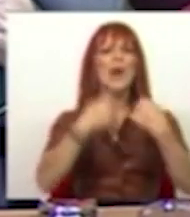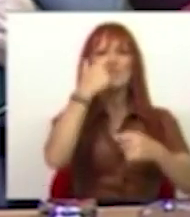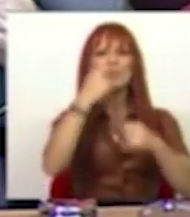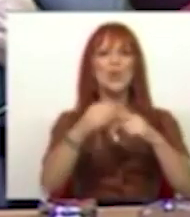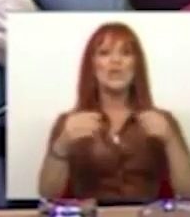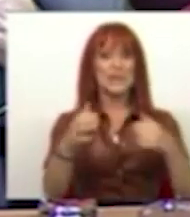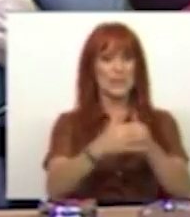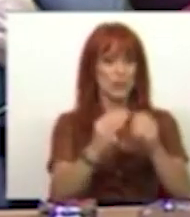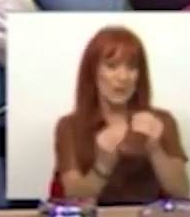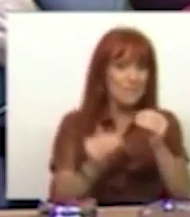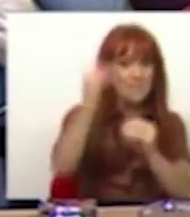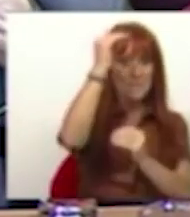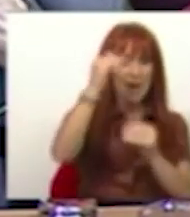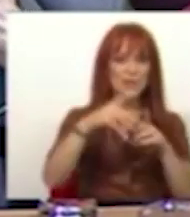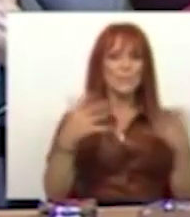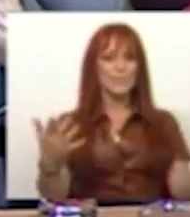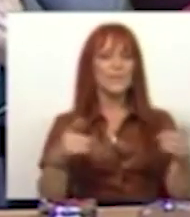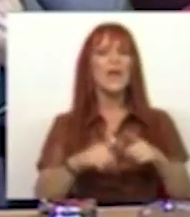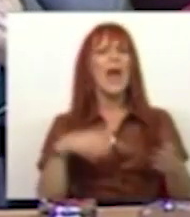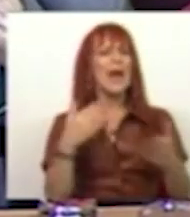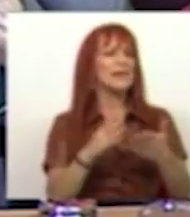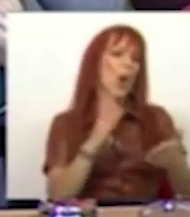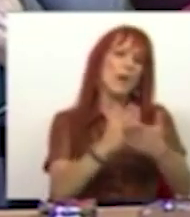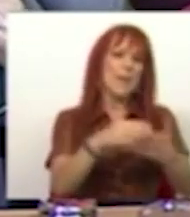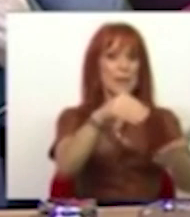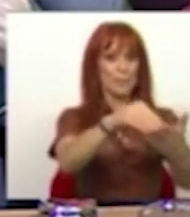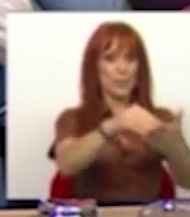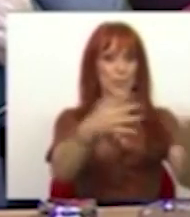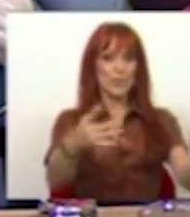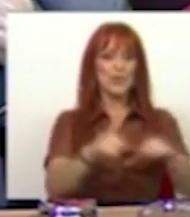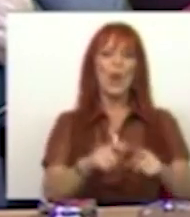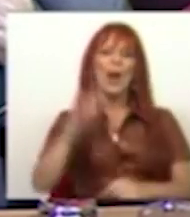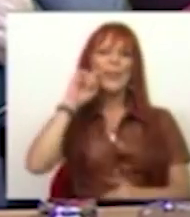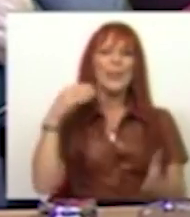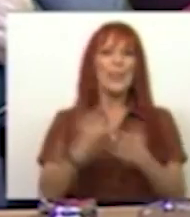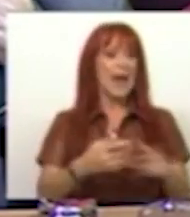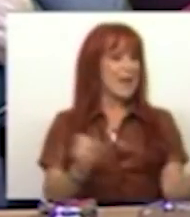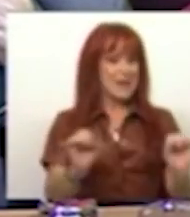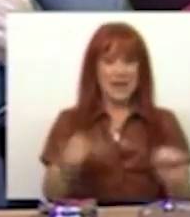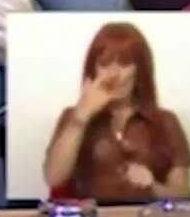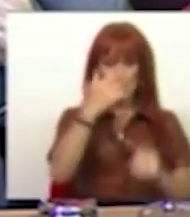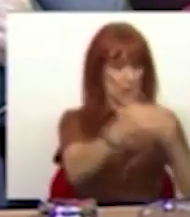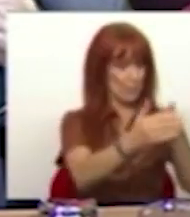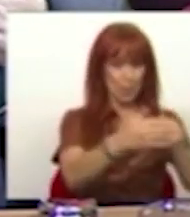idosos, solidário para idosos, até ao limiar de pobreza, para garantir que nenhum